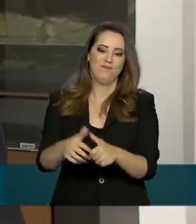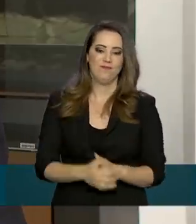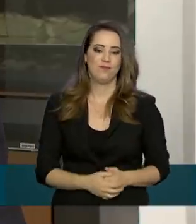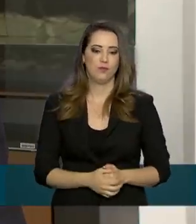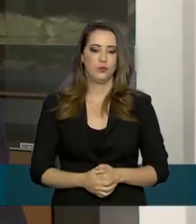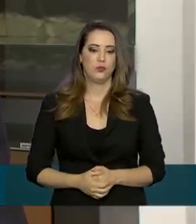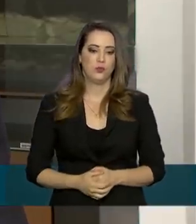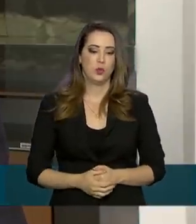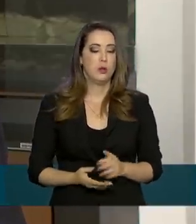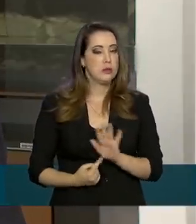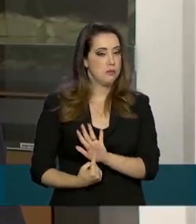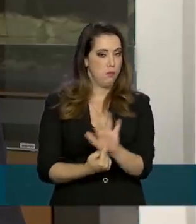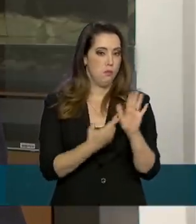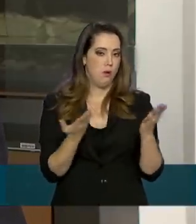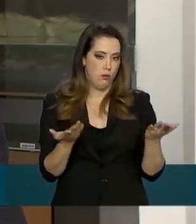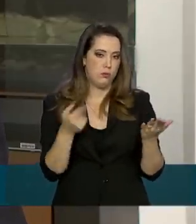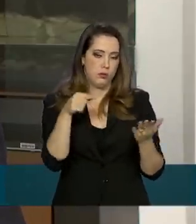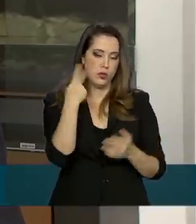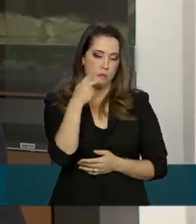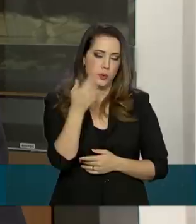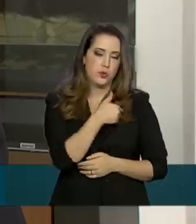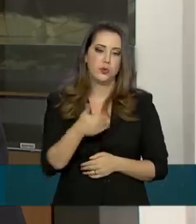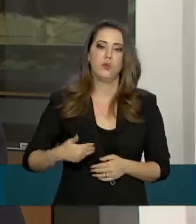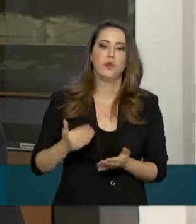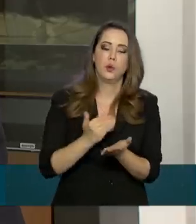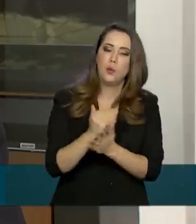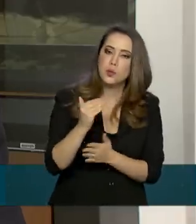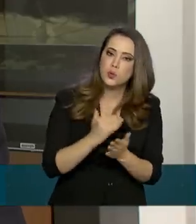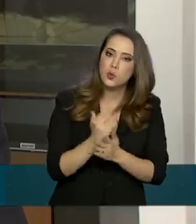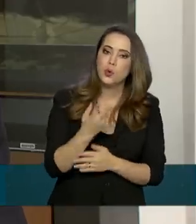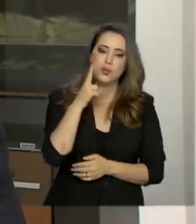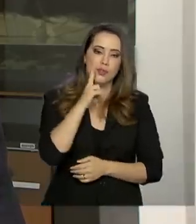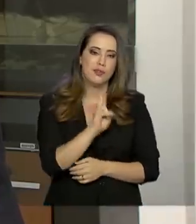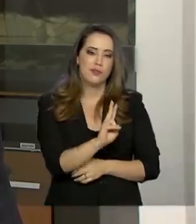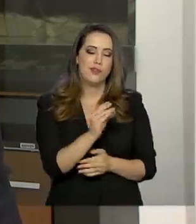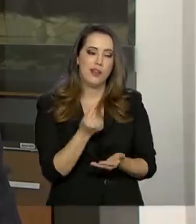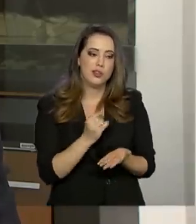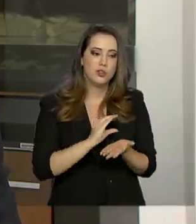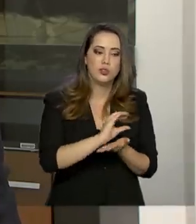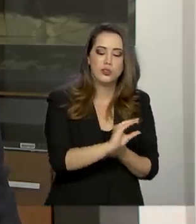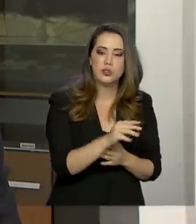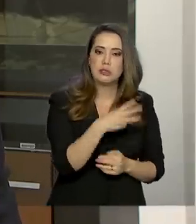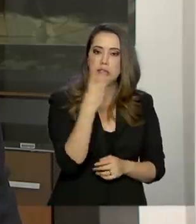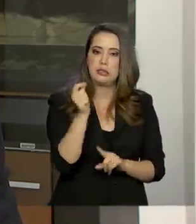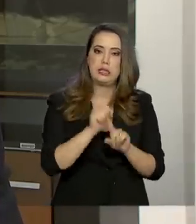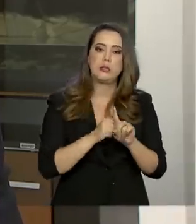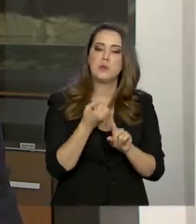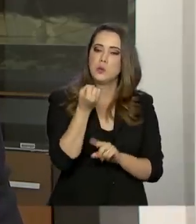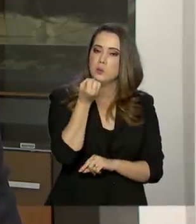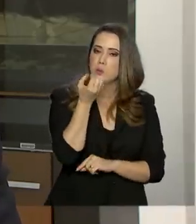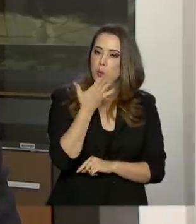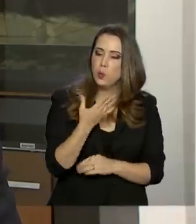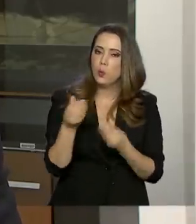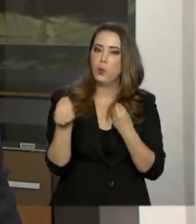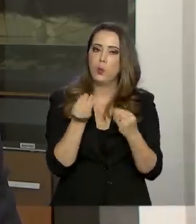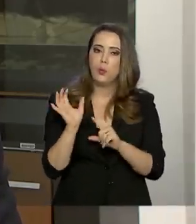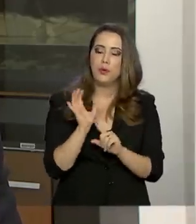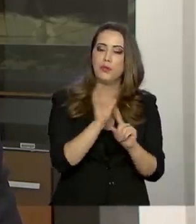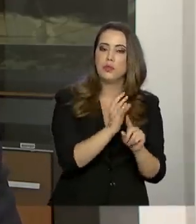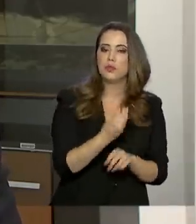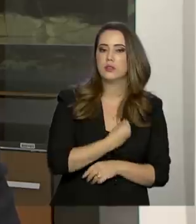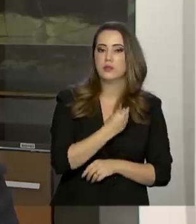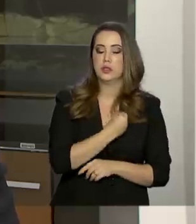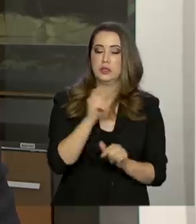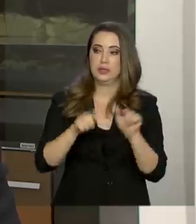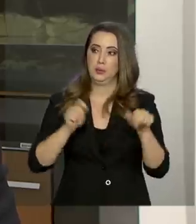das políticas que o governo fez já começam a surtir efeito. Você começa a ter ganho de investimento, investimento, por exemplo, foi bom nos últimos 3 meses. Então, como que impacta na vida das